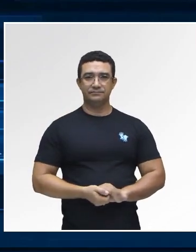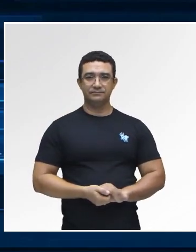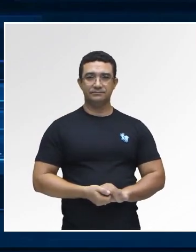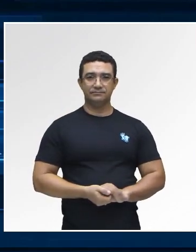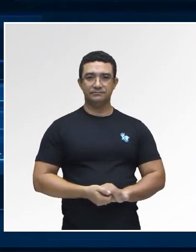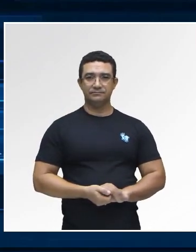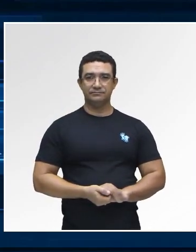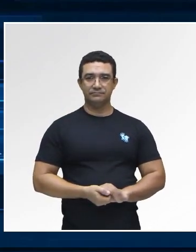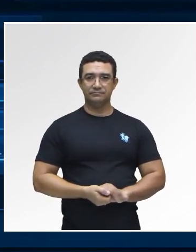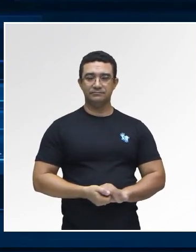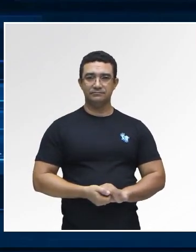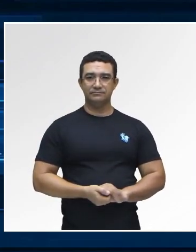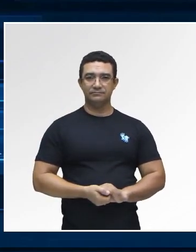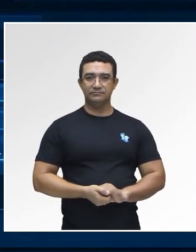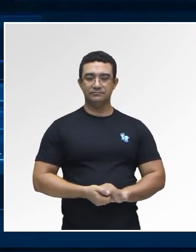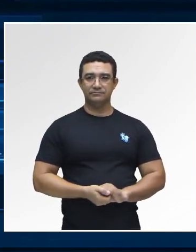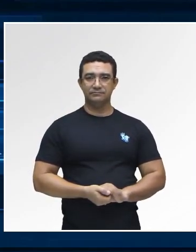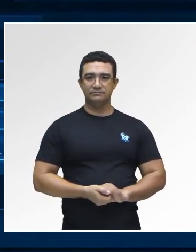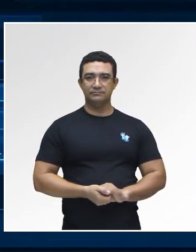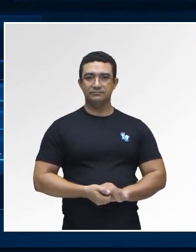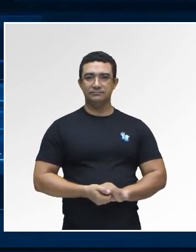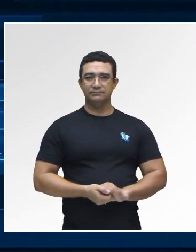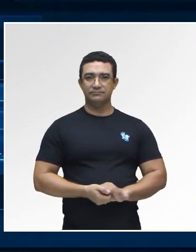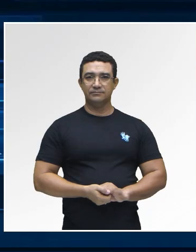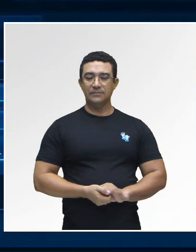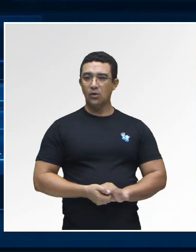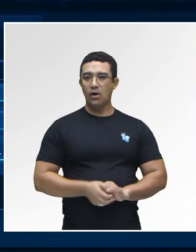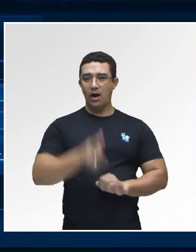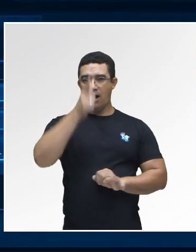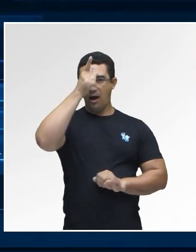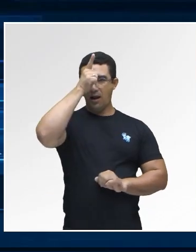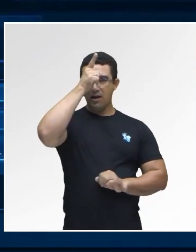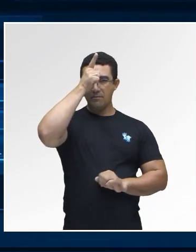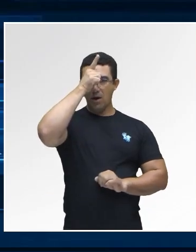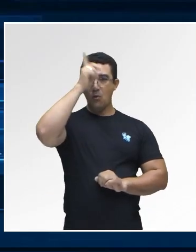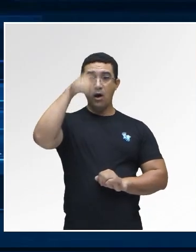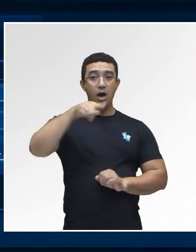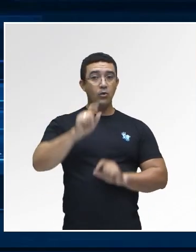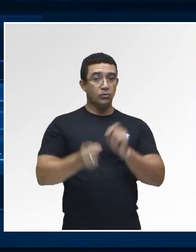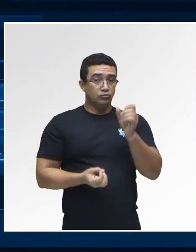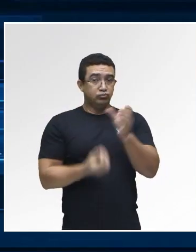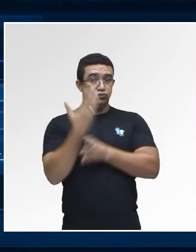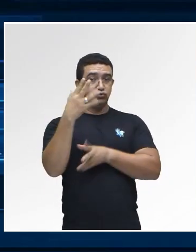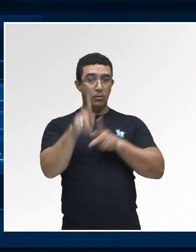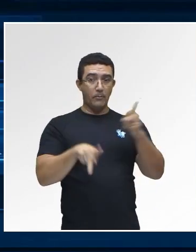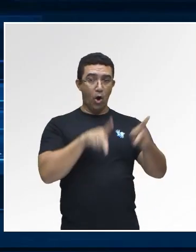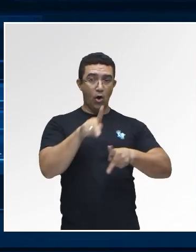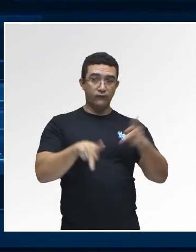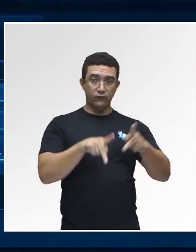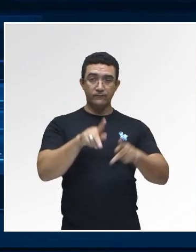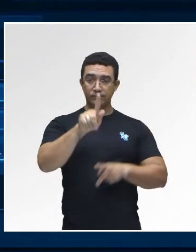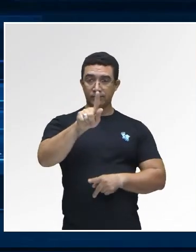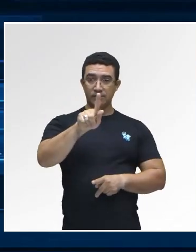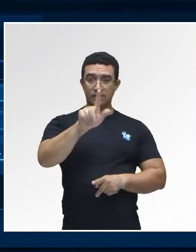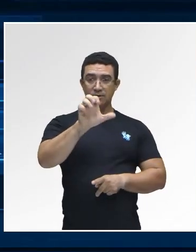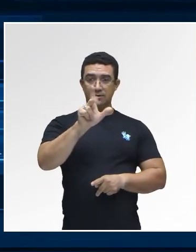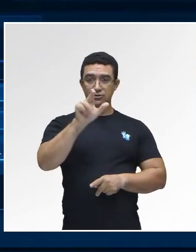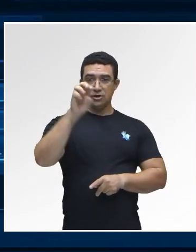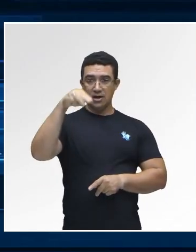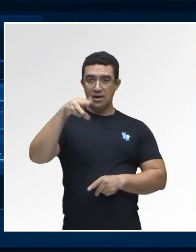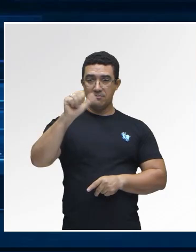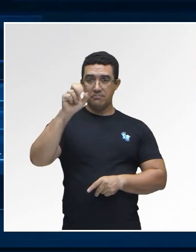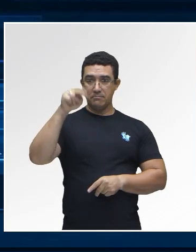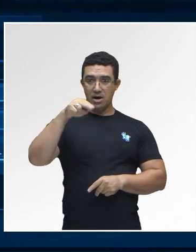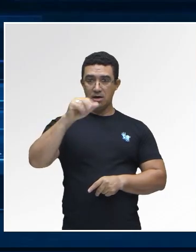Germani. Exatamente. Então, os alemães, eles são descendentes ali desses povos germânicos. E aí, por isso que se